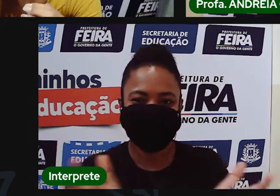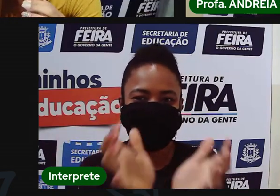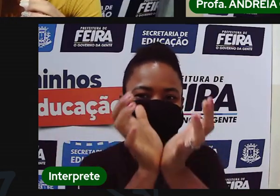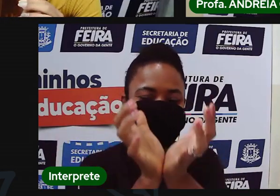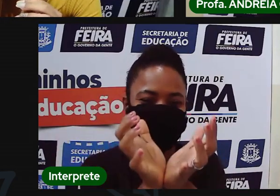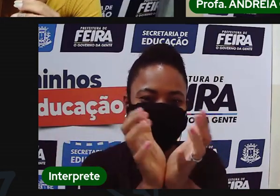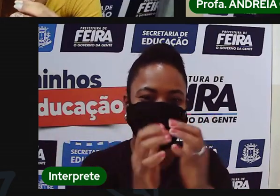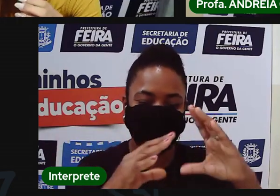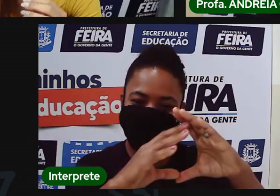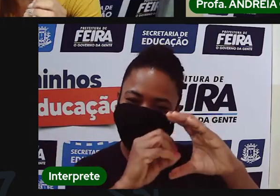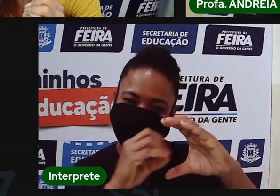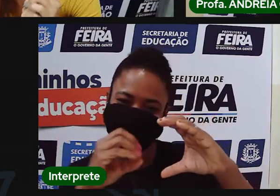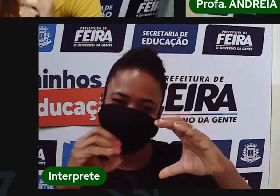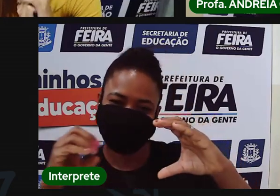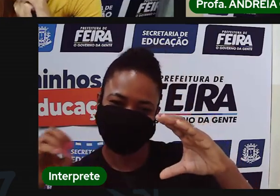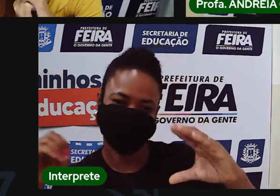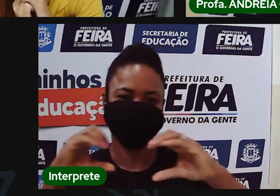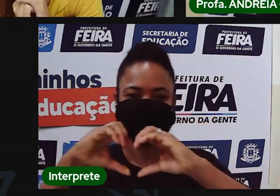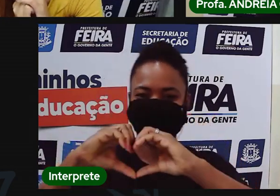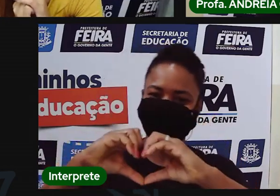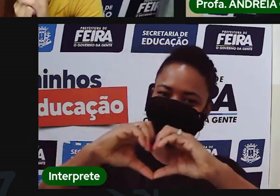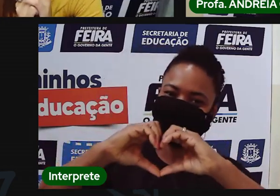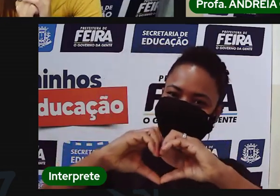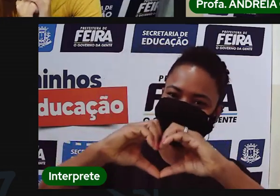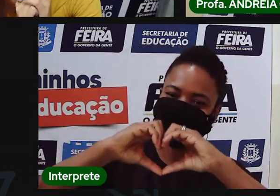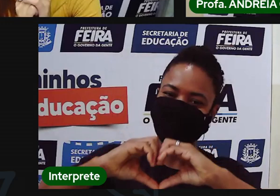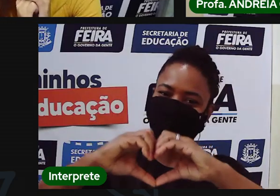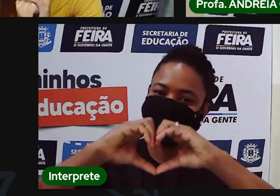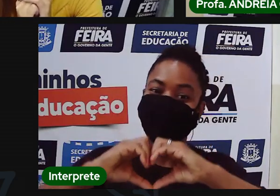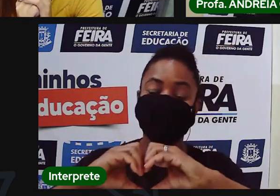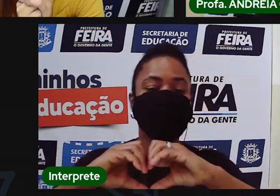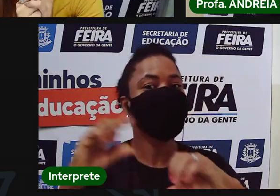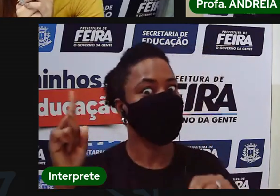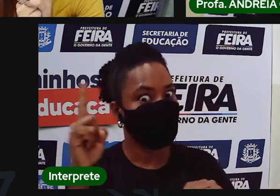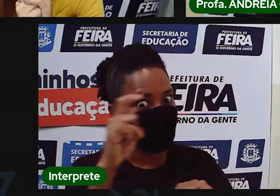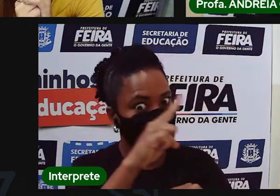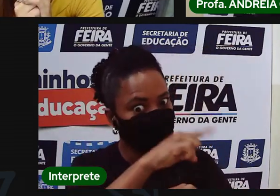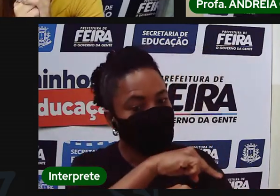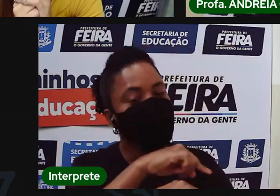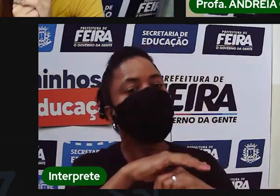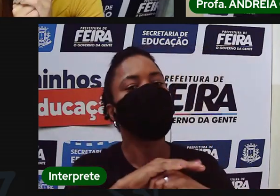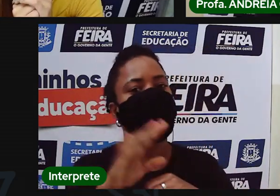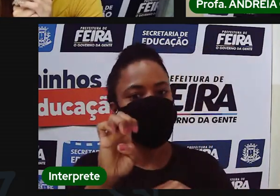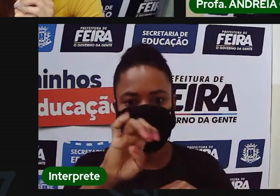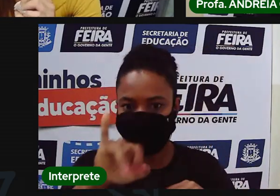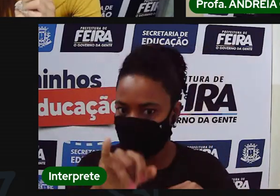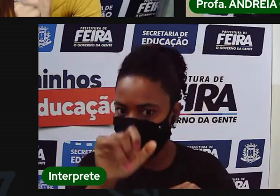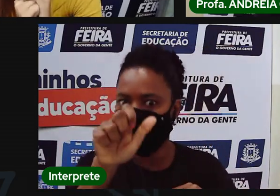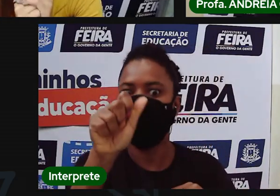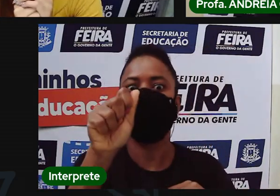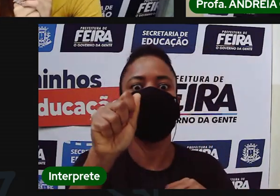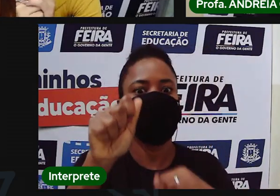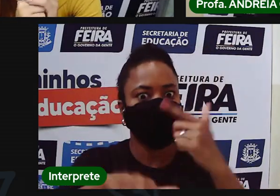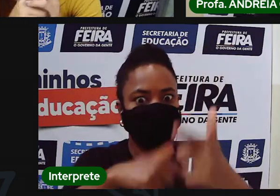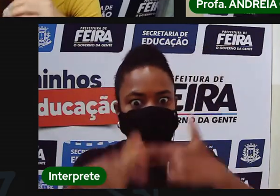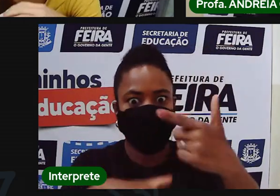emojizinho aqui de coração realmente é uma luta, mas eles também têm muita boa vontade,